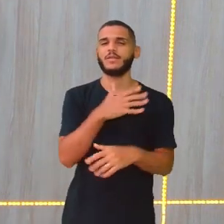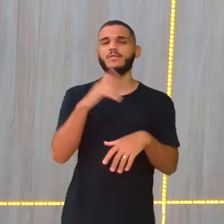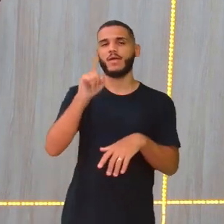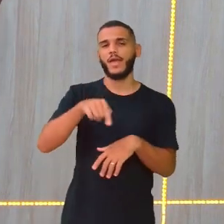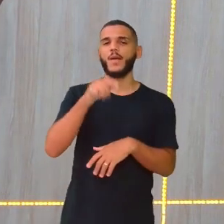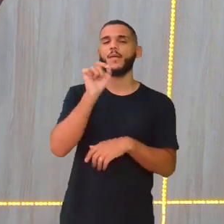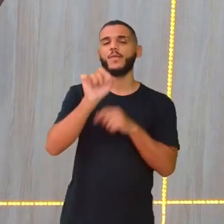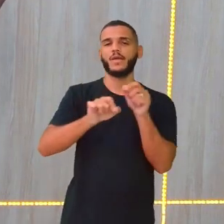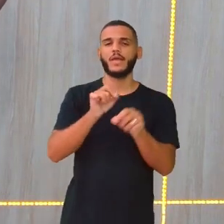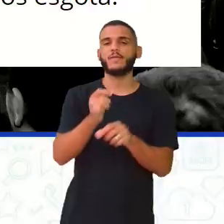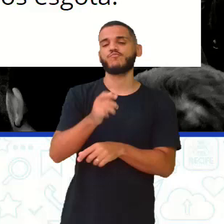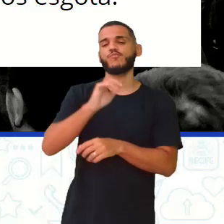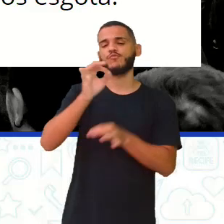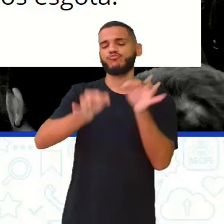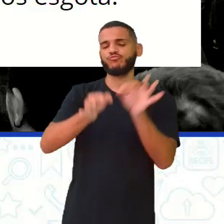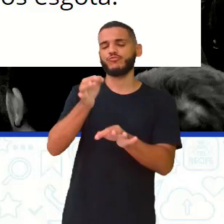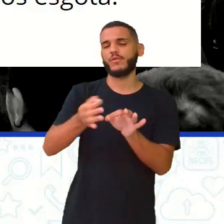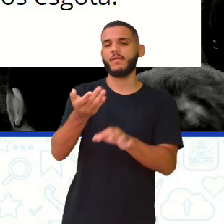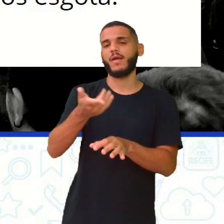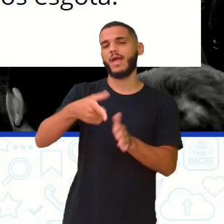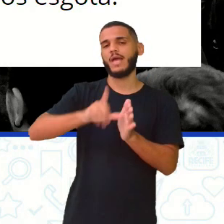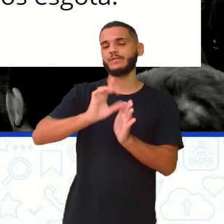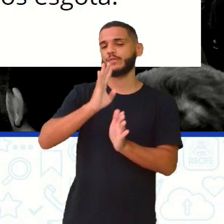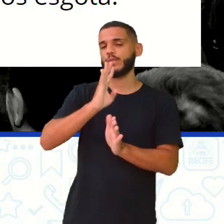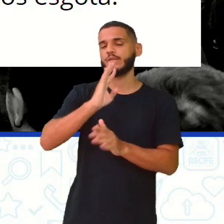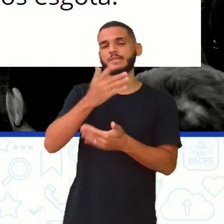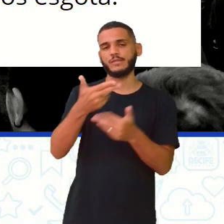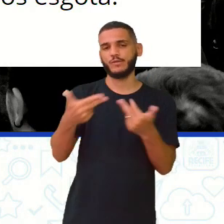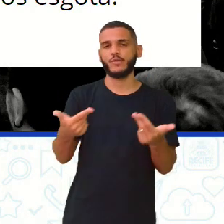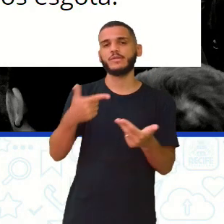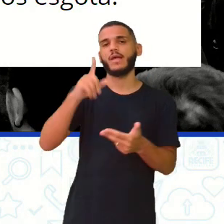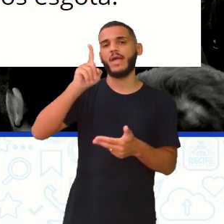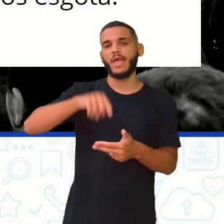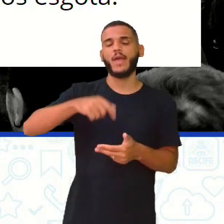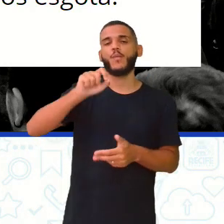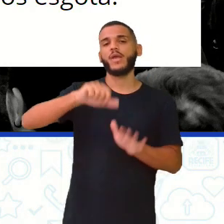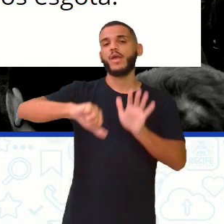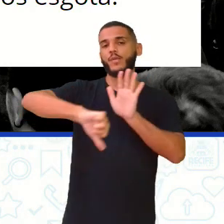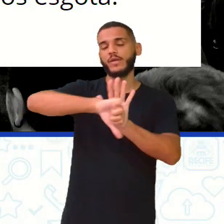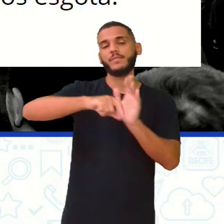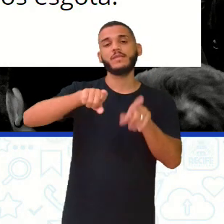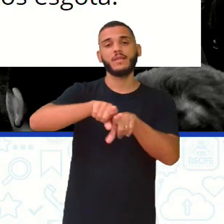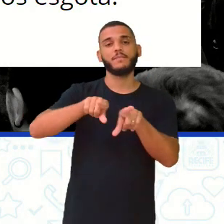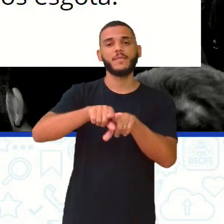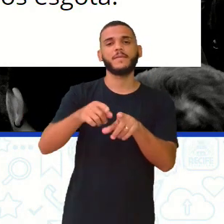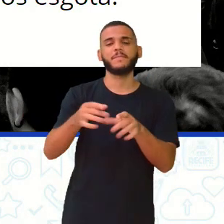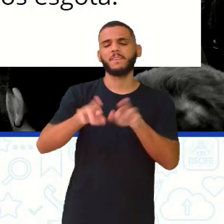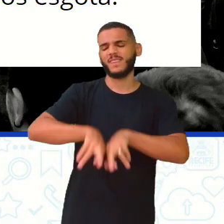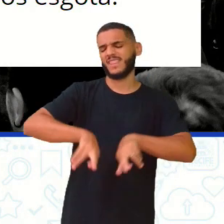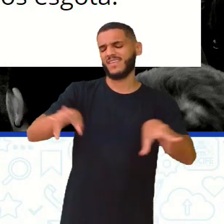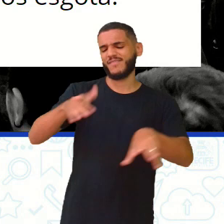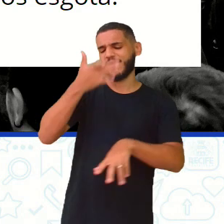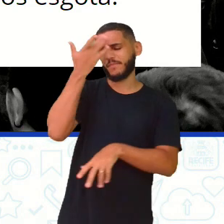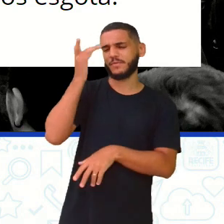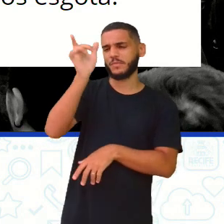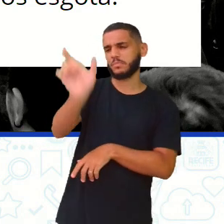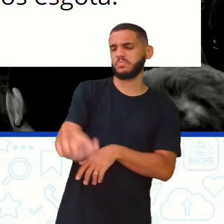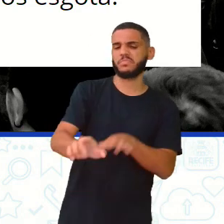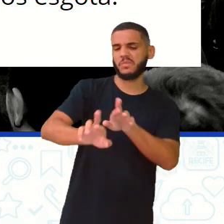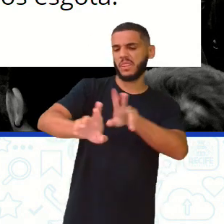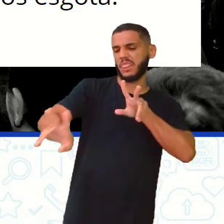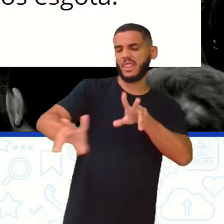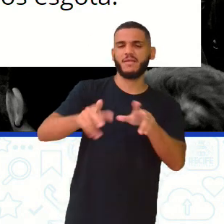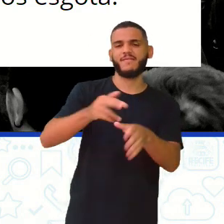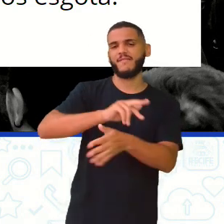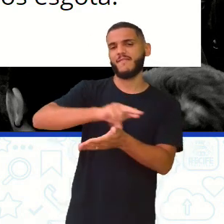conhecimento de causa. Temos a discriminação, que é um ato de diferenciar, tratar as pessoas de modo diferente por